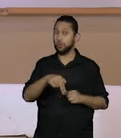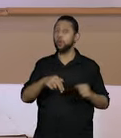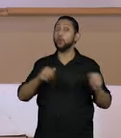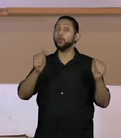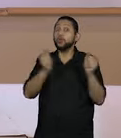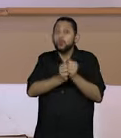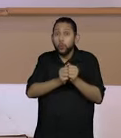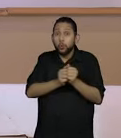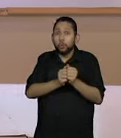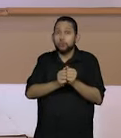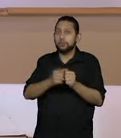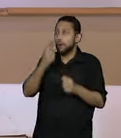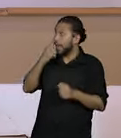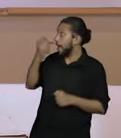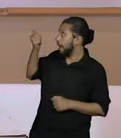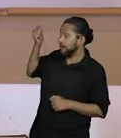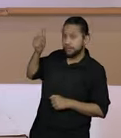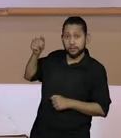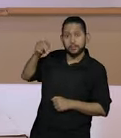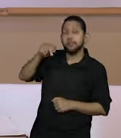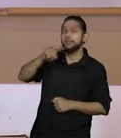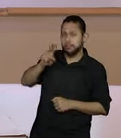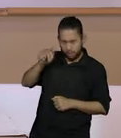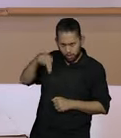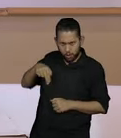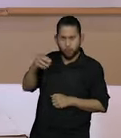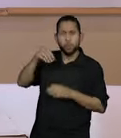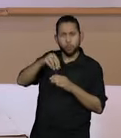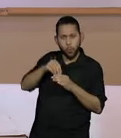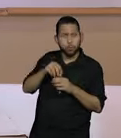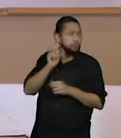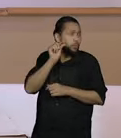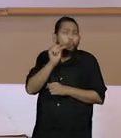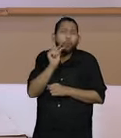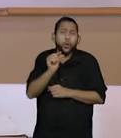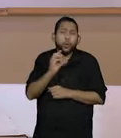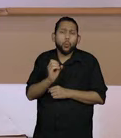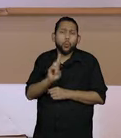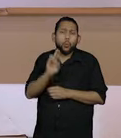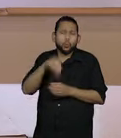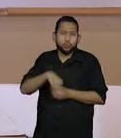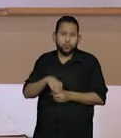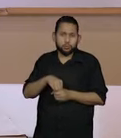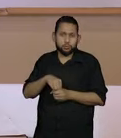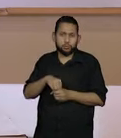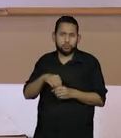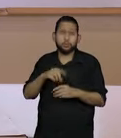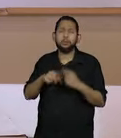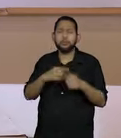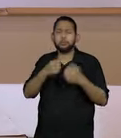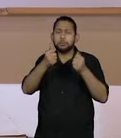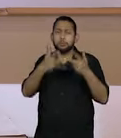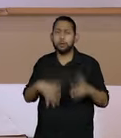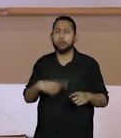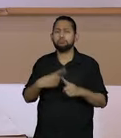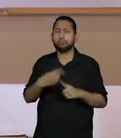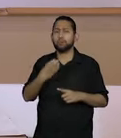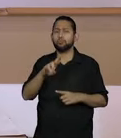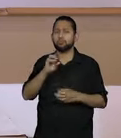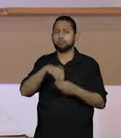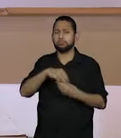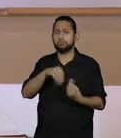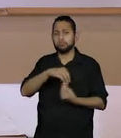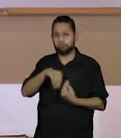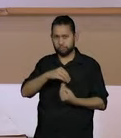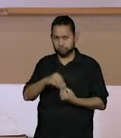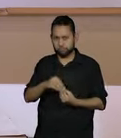junto, nesse experimento, a gente vai colocar um pedacinho de cobre. Daqui a pouco eu vou comentar o porquê deste